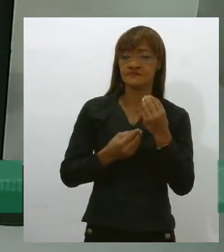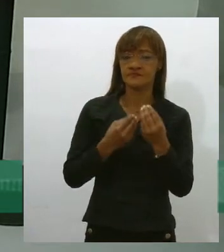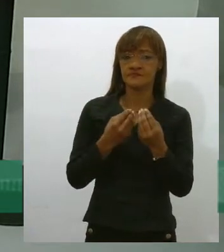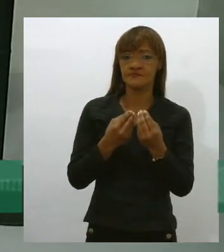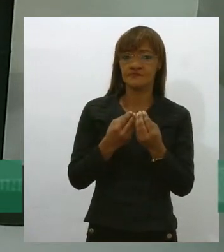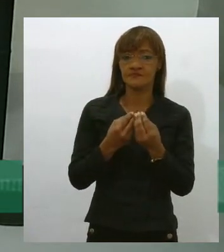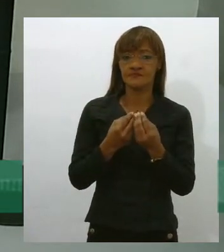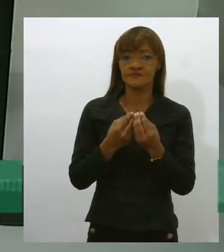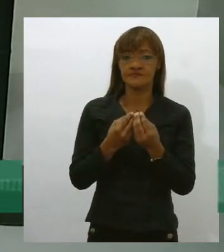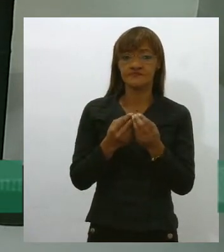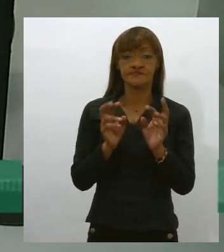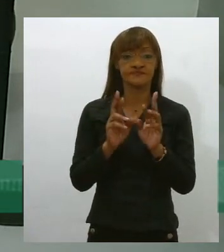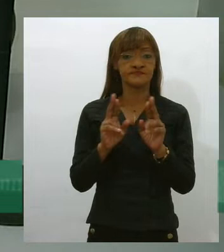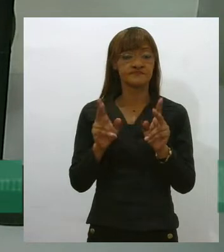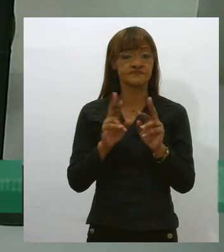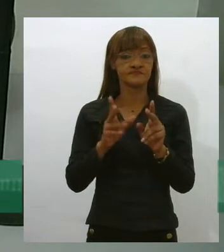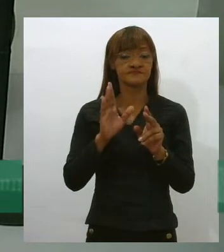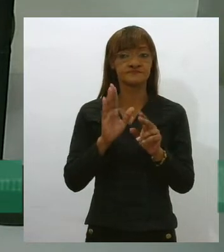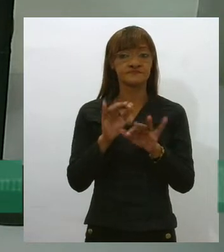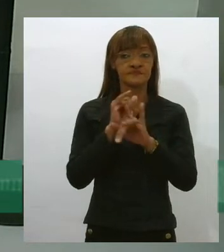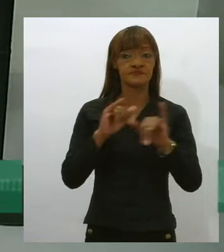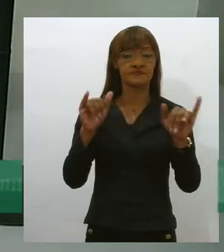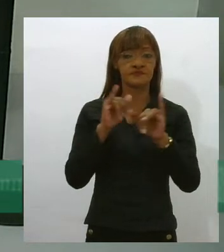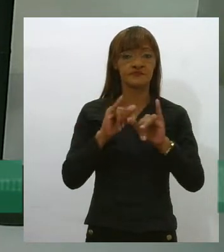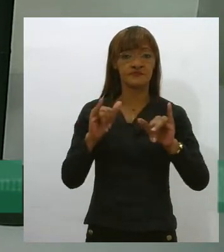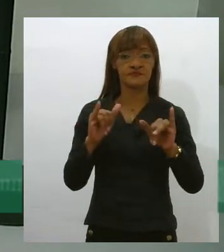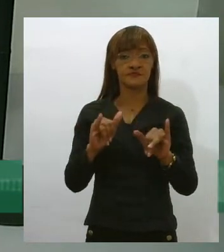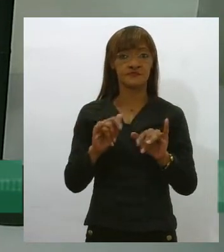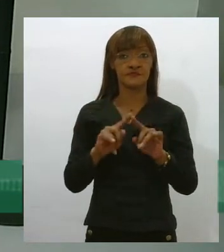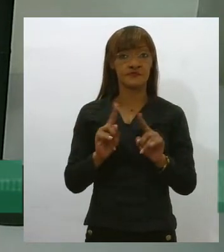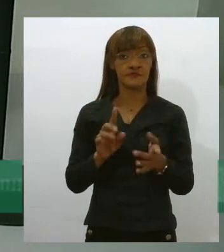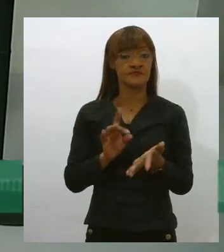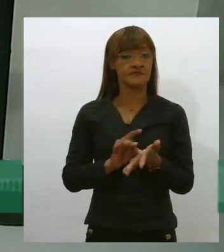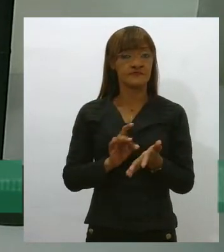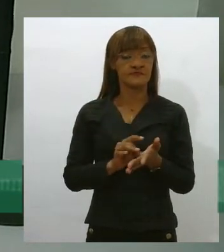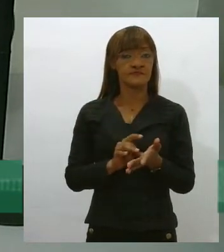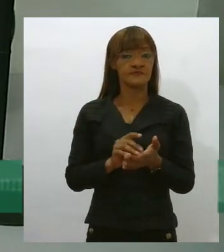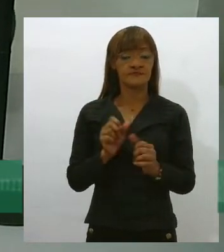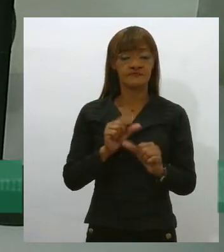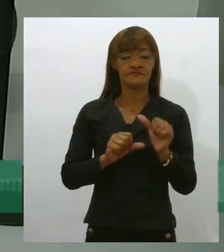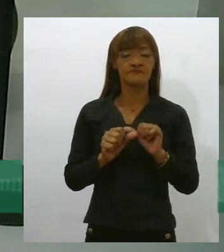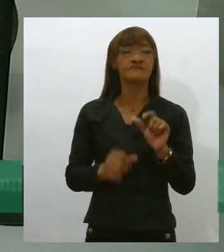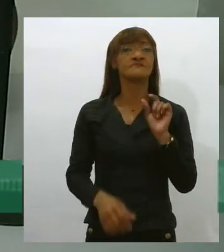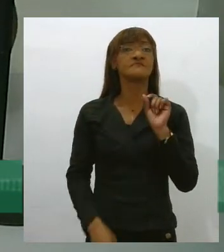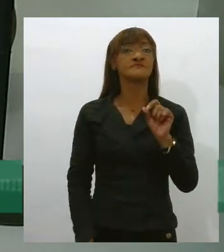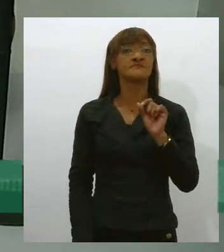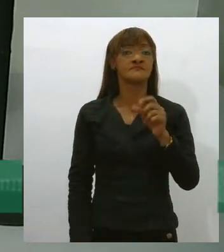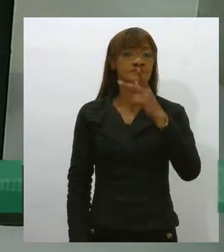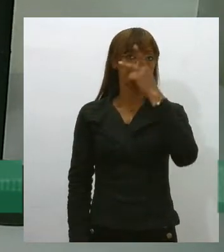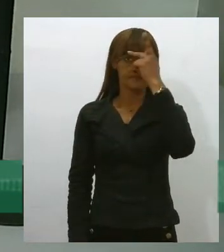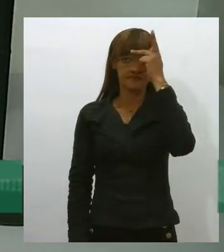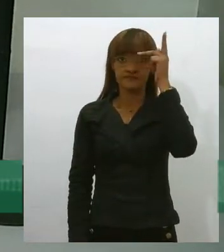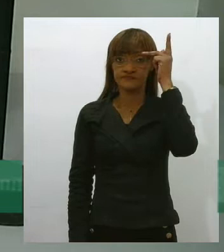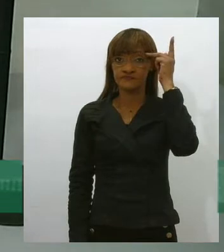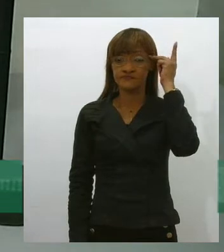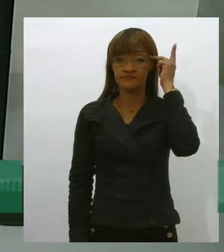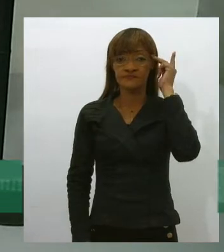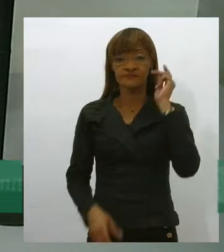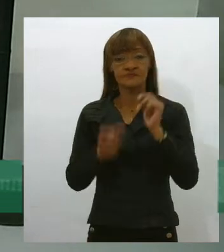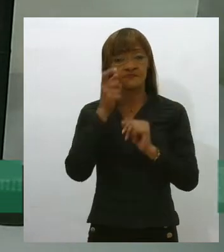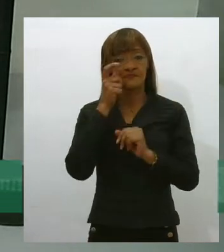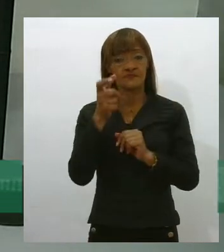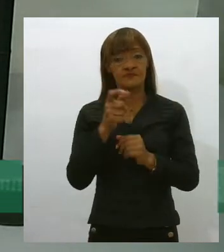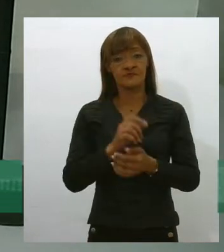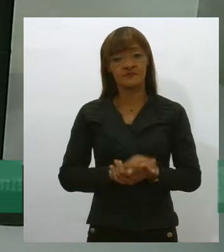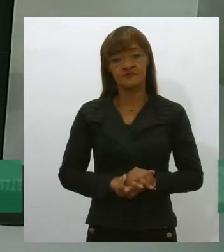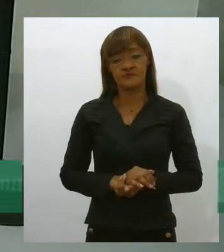considerados como publicidade na prática o que é que isso altera para o telespectador que está do outro lado da tela a